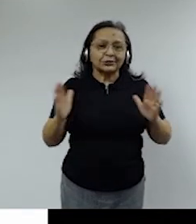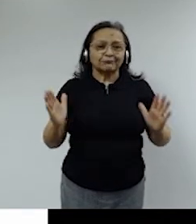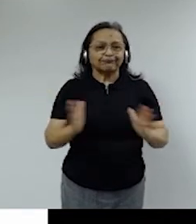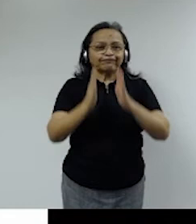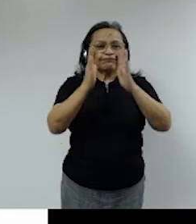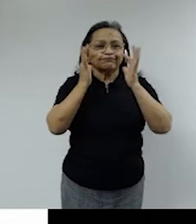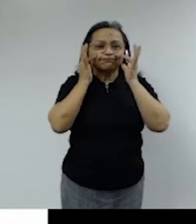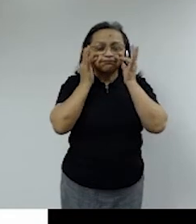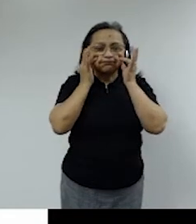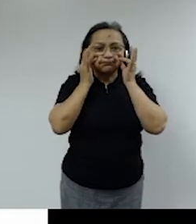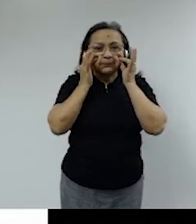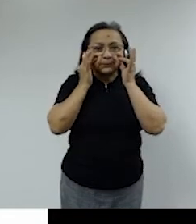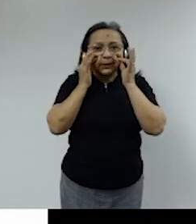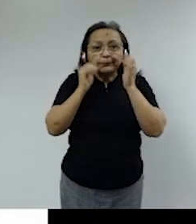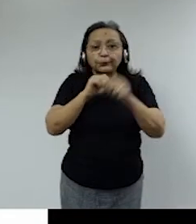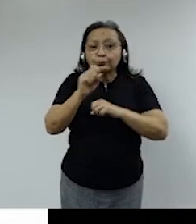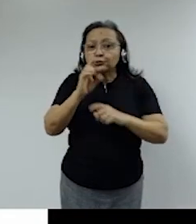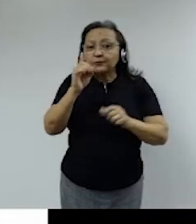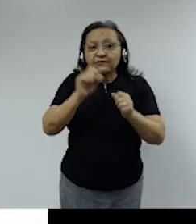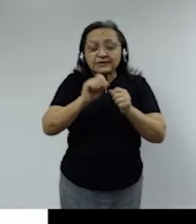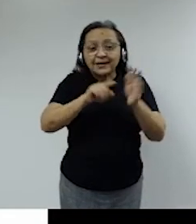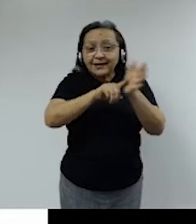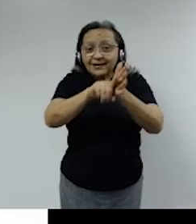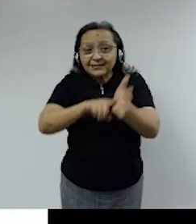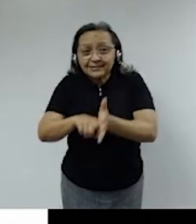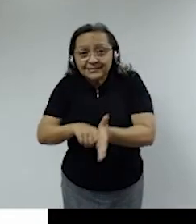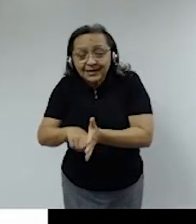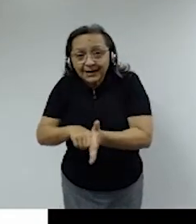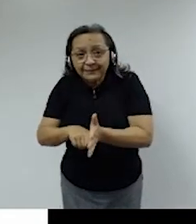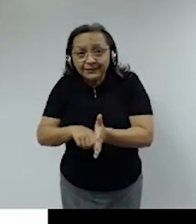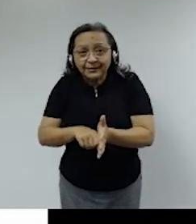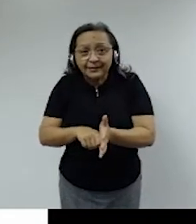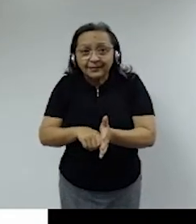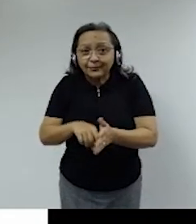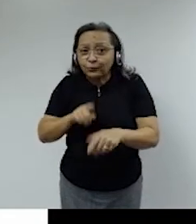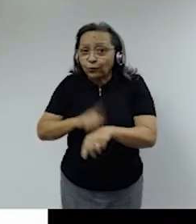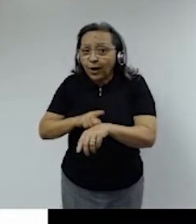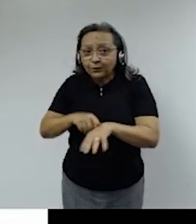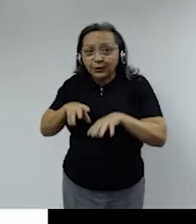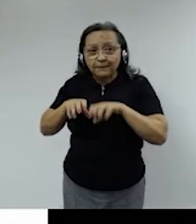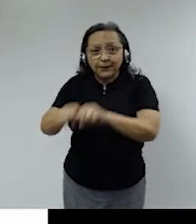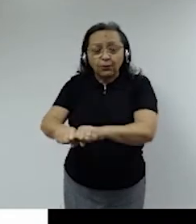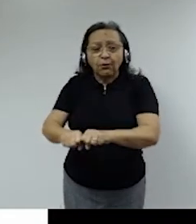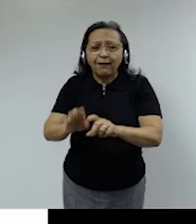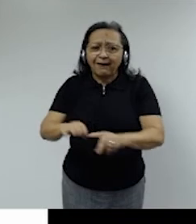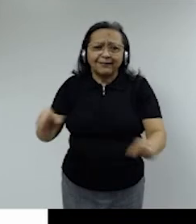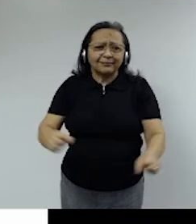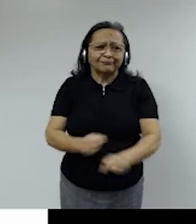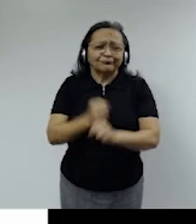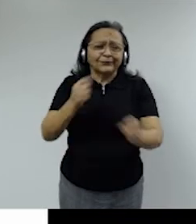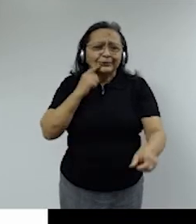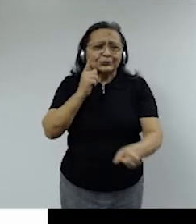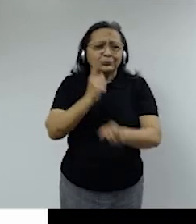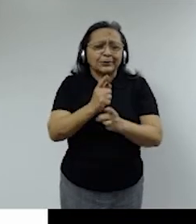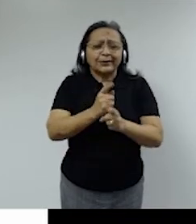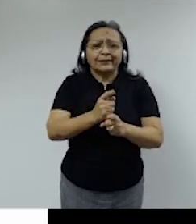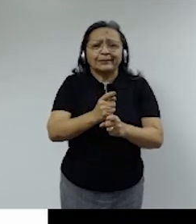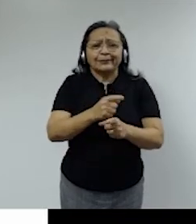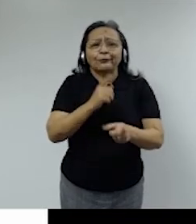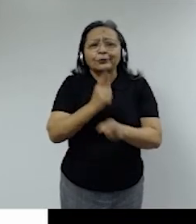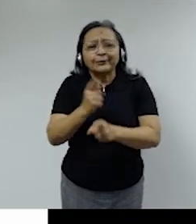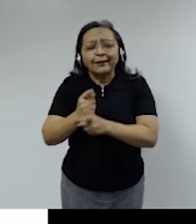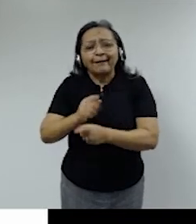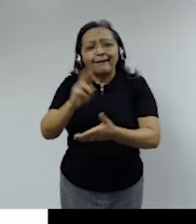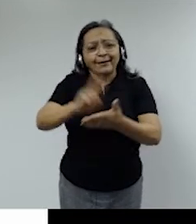simples exame do APF, né, do auto de prisão em flagrante, é muito difícil você poder realmente detectar uma situação, um relato,